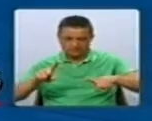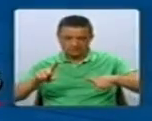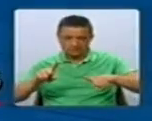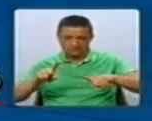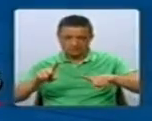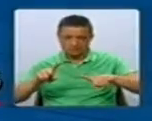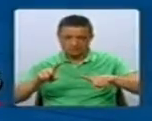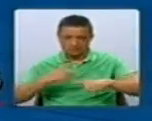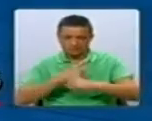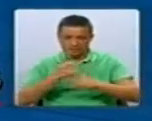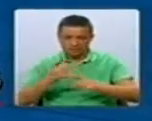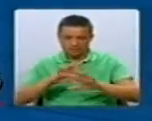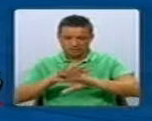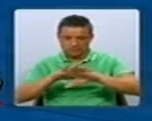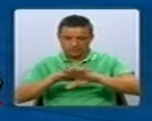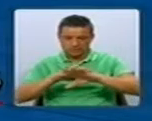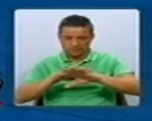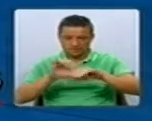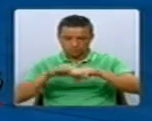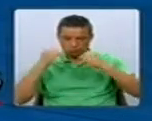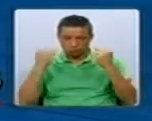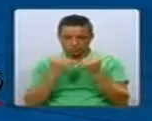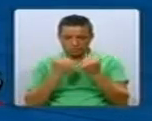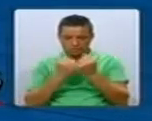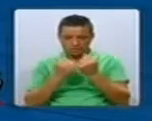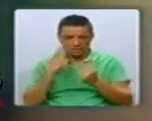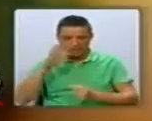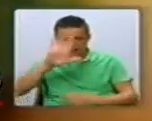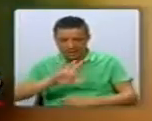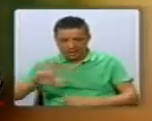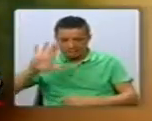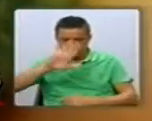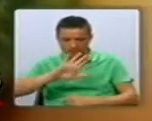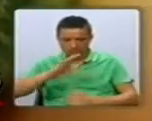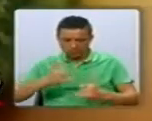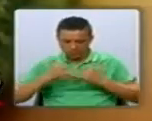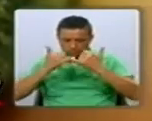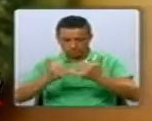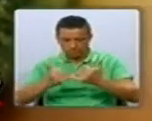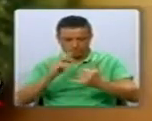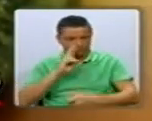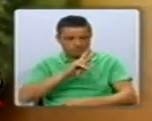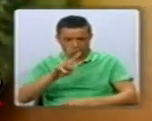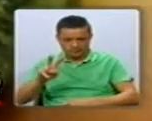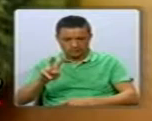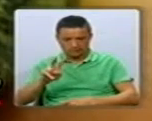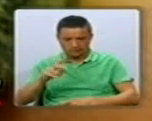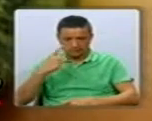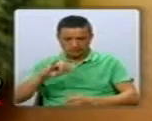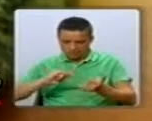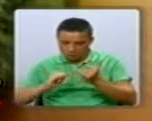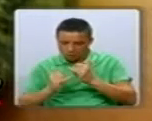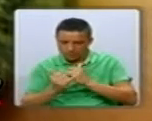êxtase a astrobiologia e sobretudo as redes sociais e alguns portais foi uma imagem que nós vamos ver de seguida e que está no interior